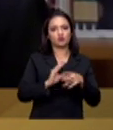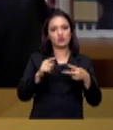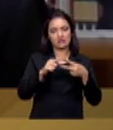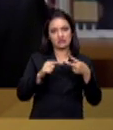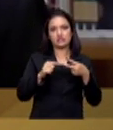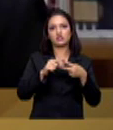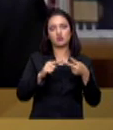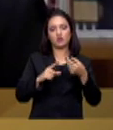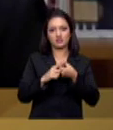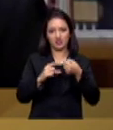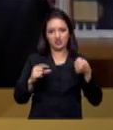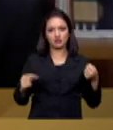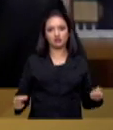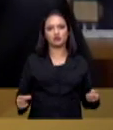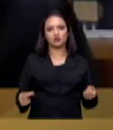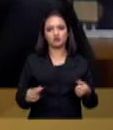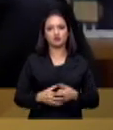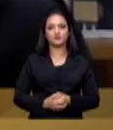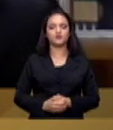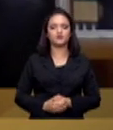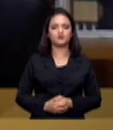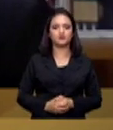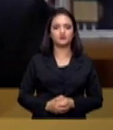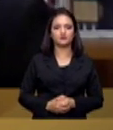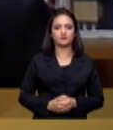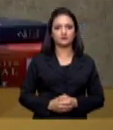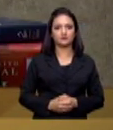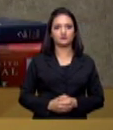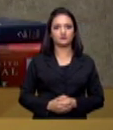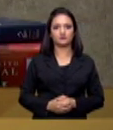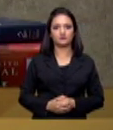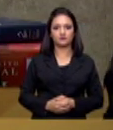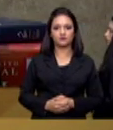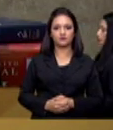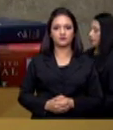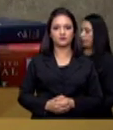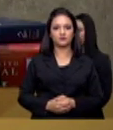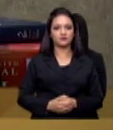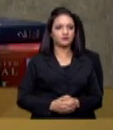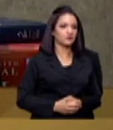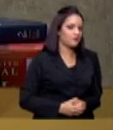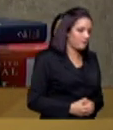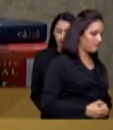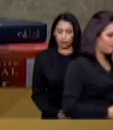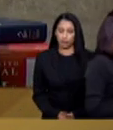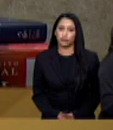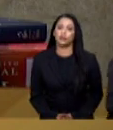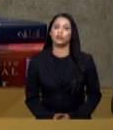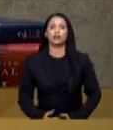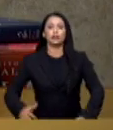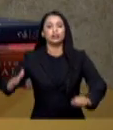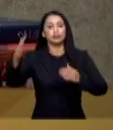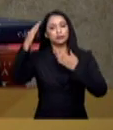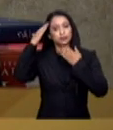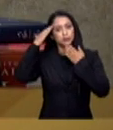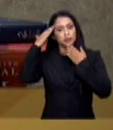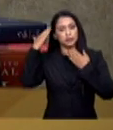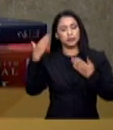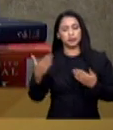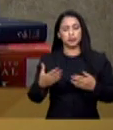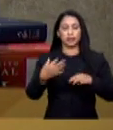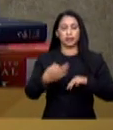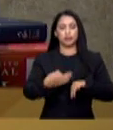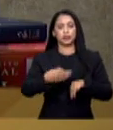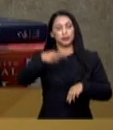linha do que acabo de enunciar. Muito obrigado, ministro Roberto Barroso. Concedo a palavra agora à sua